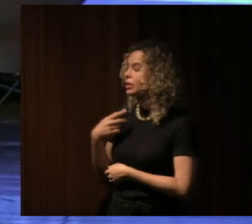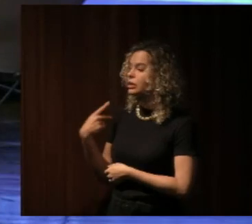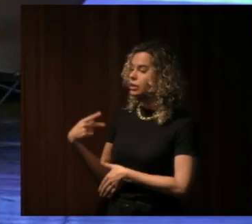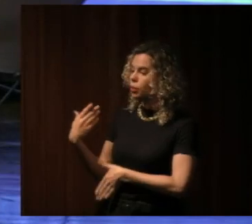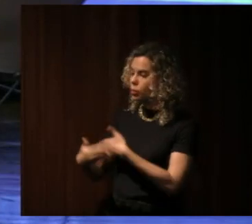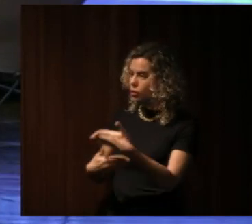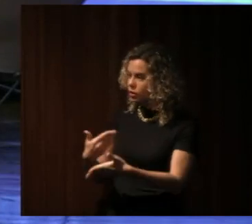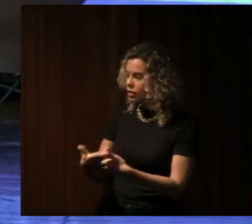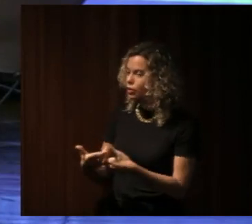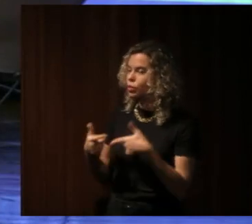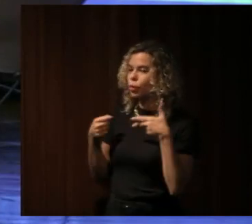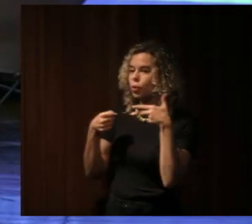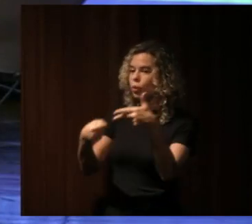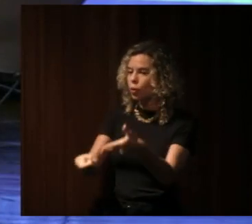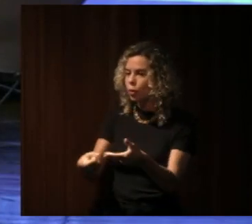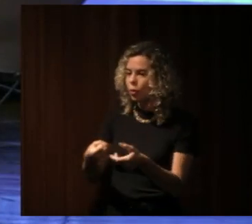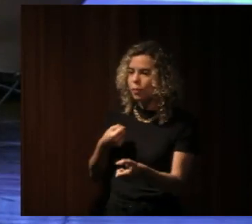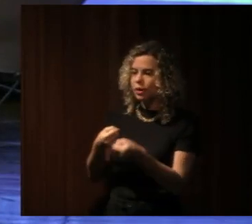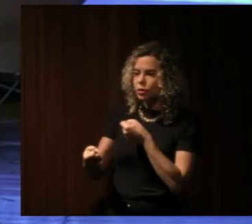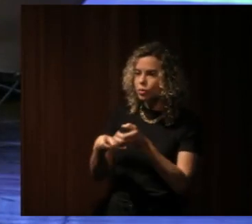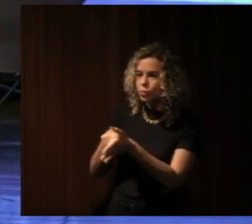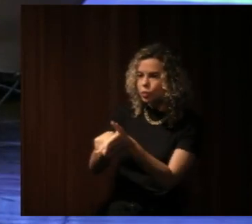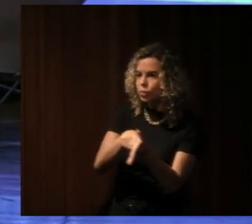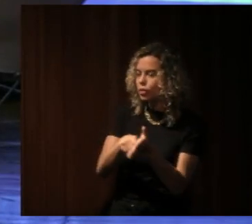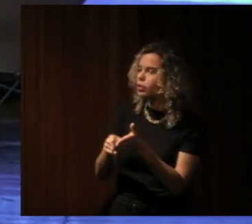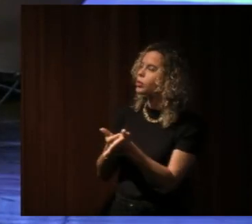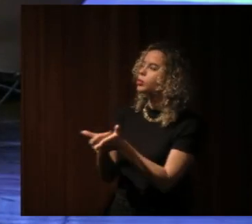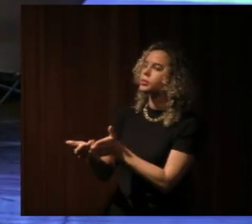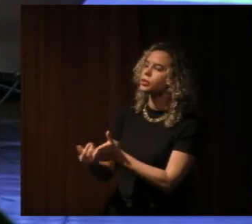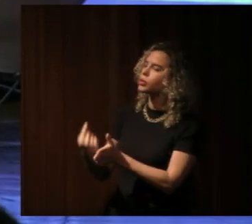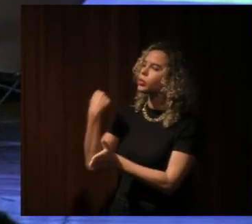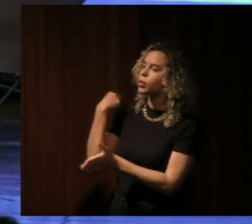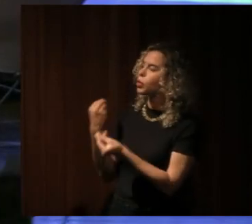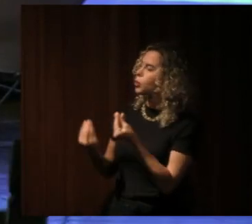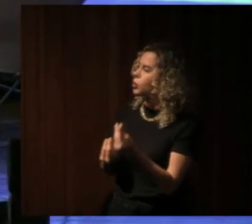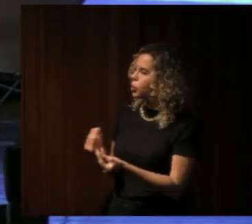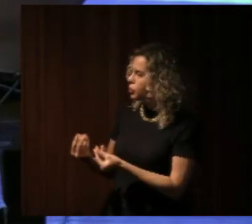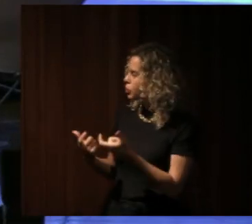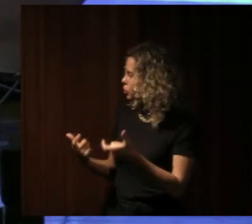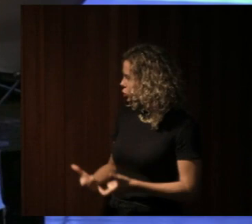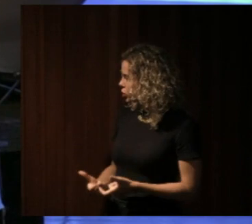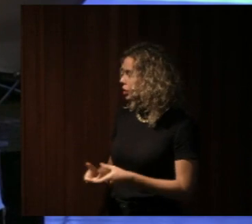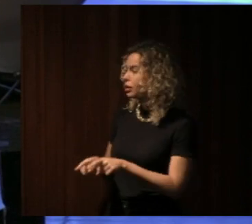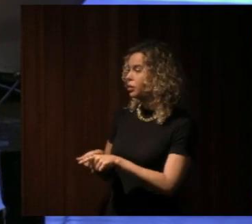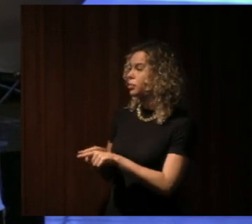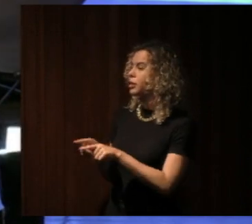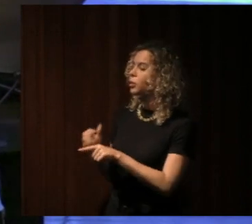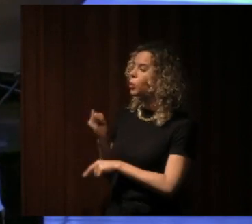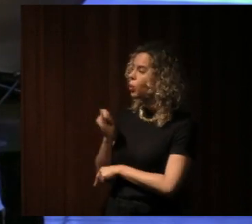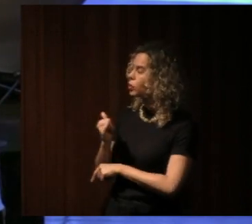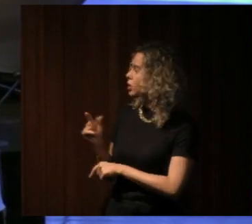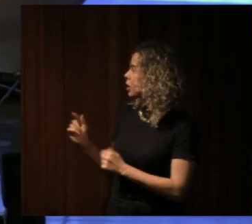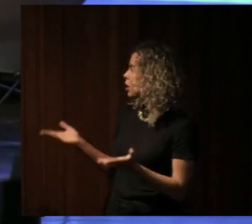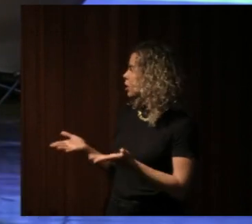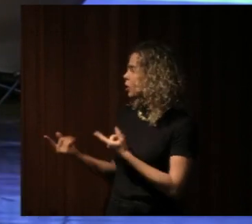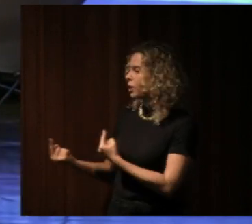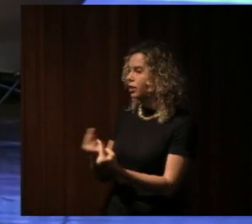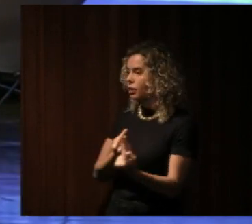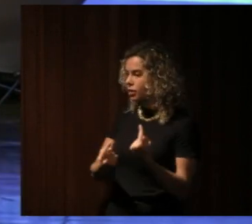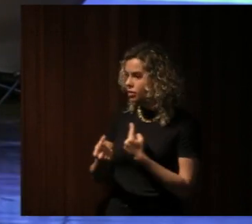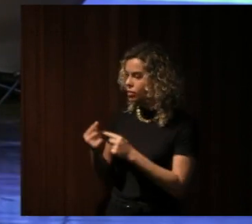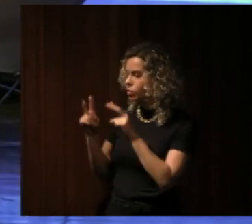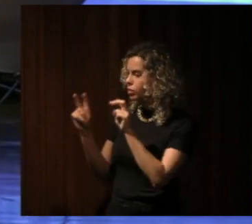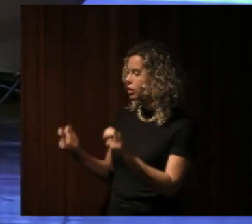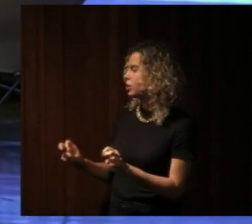o processo da cobertura dura né como é que ela começou onde ela começou conta um pouco isso e e como é que vocês estão se relacionando hoje com